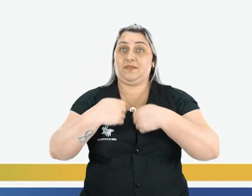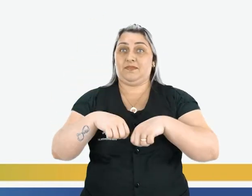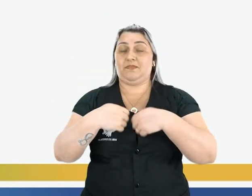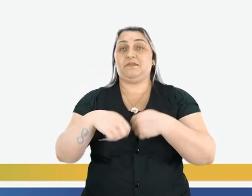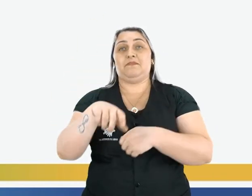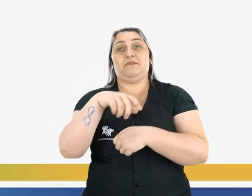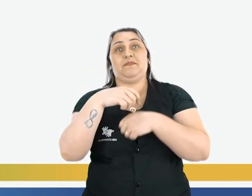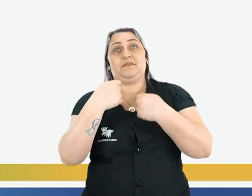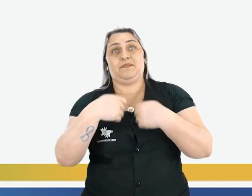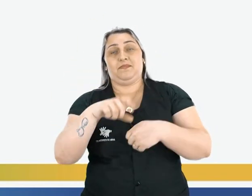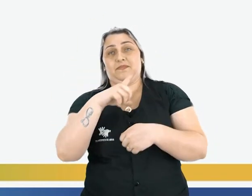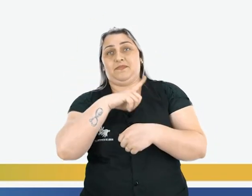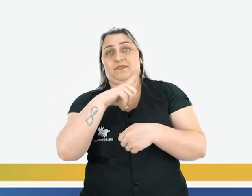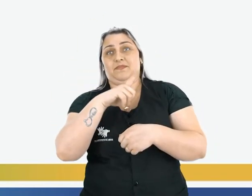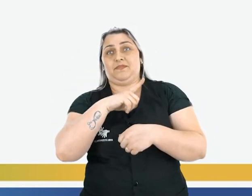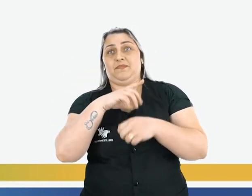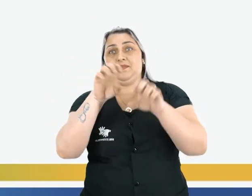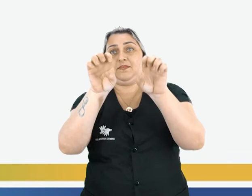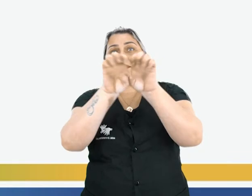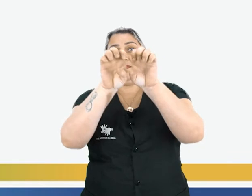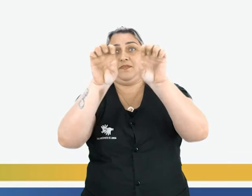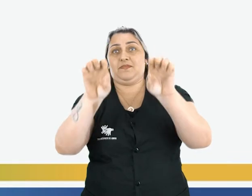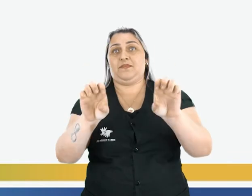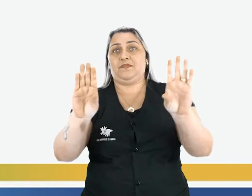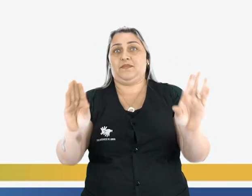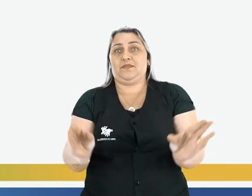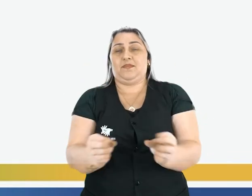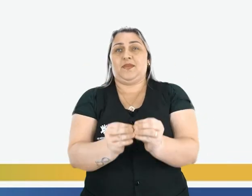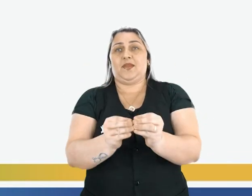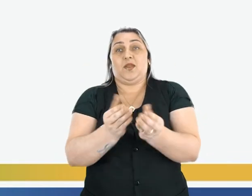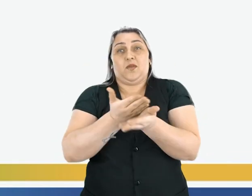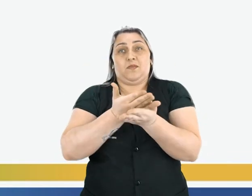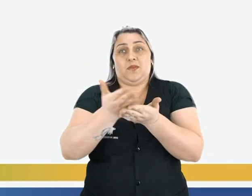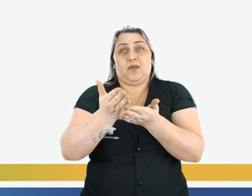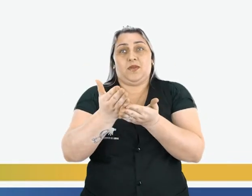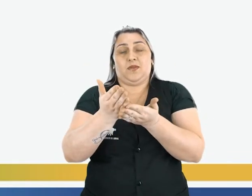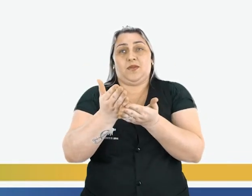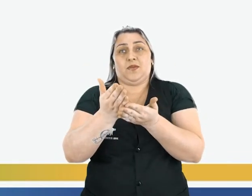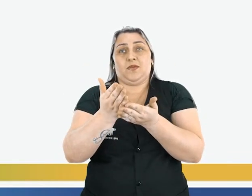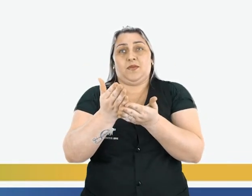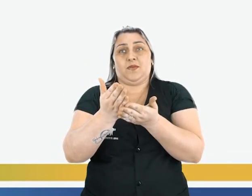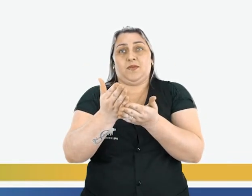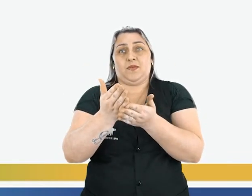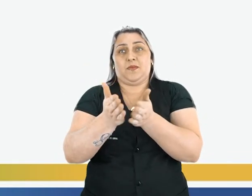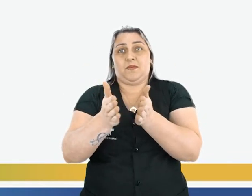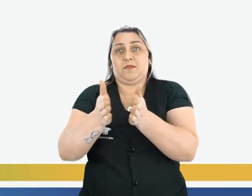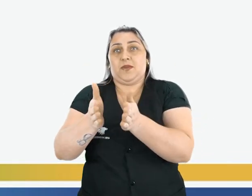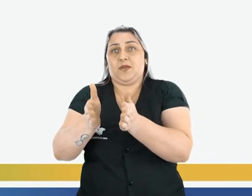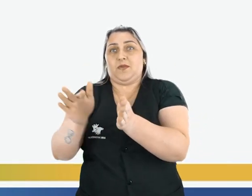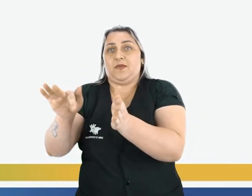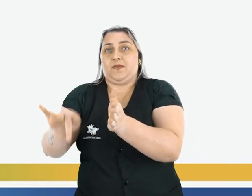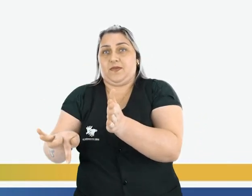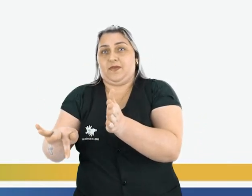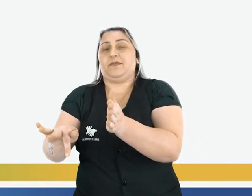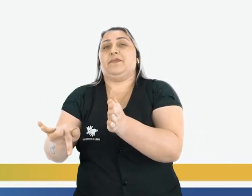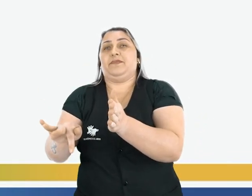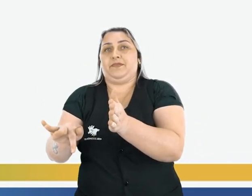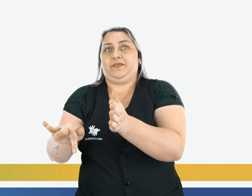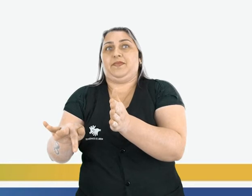ela deve ter uma estrutura mínima de começo, meio e